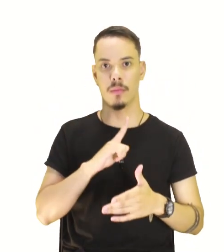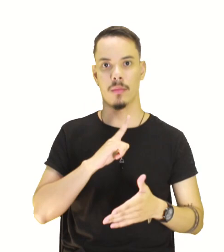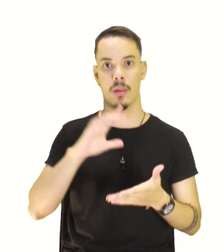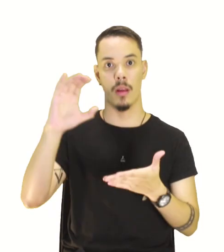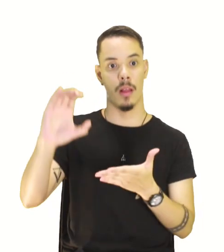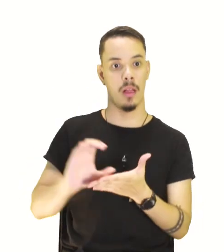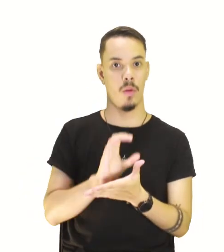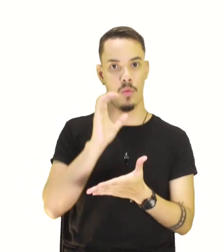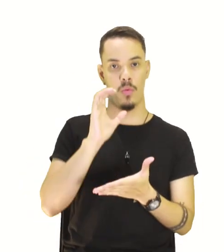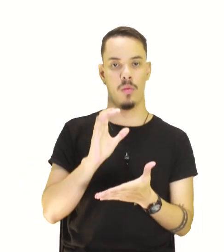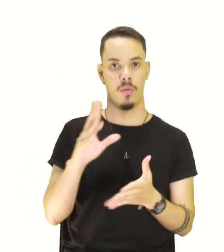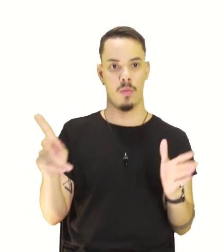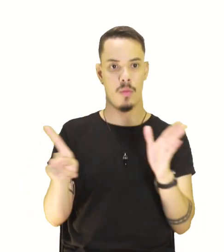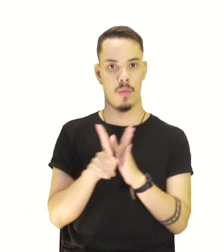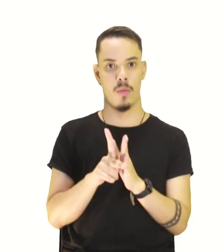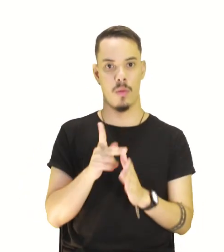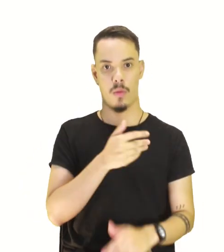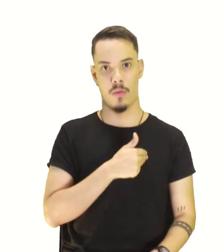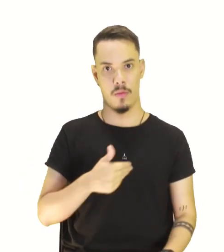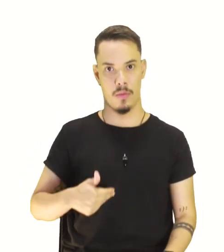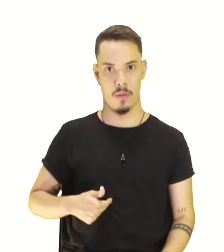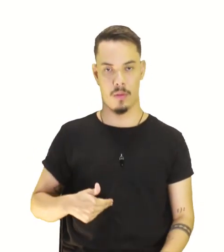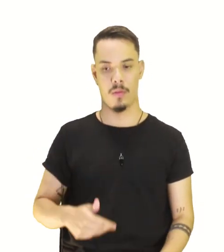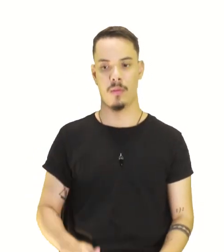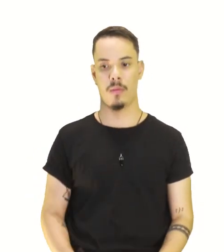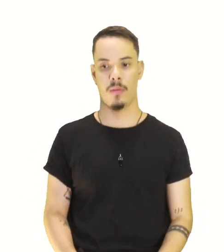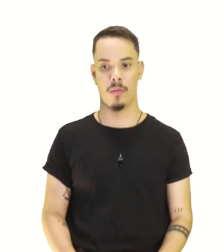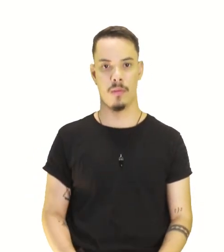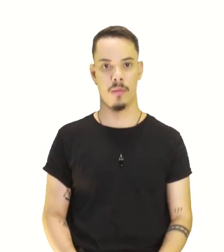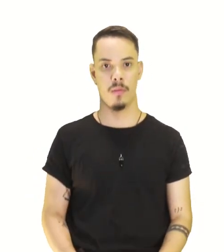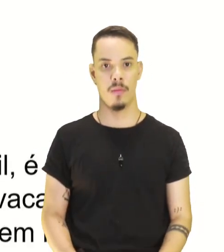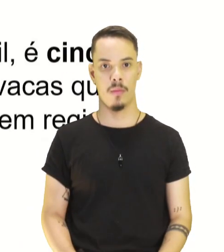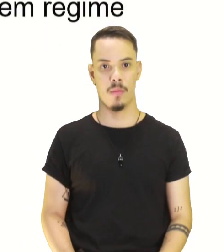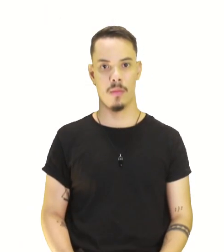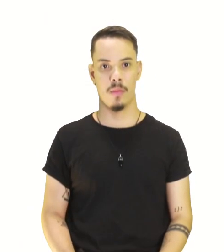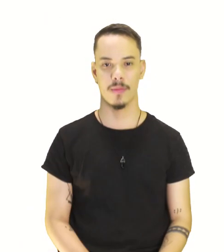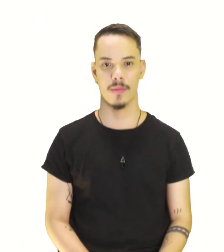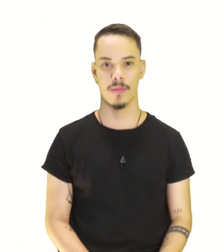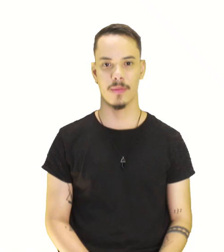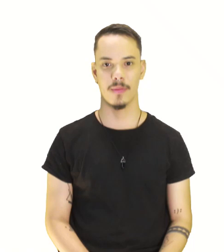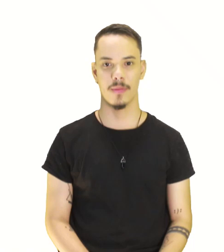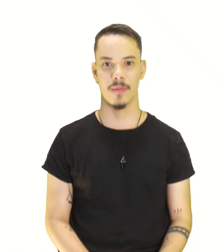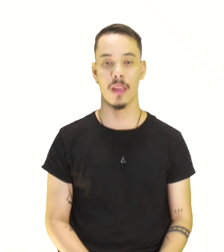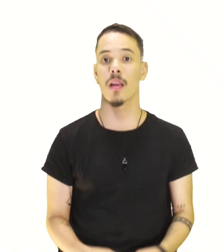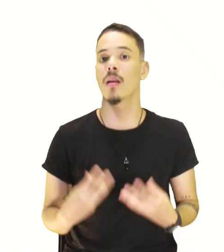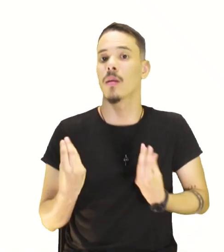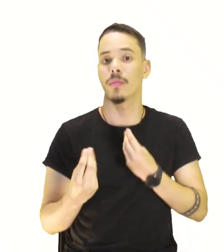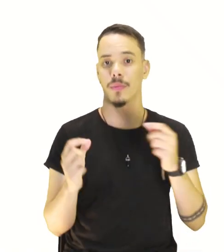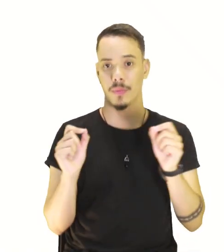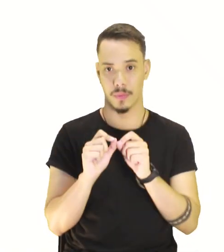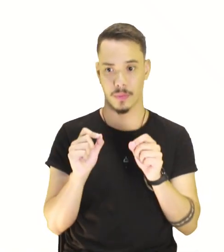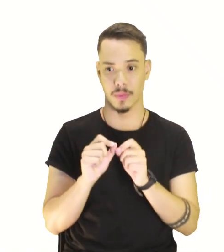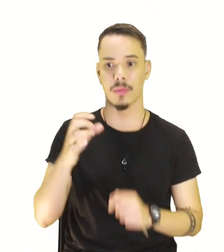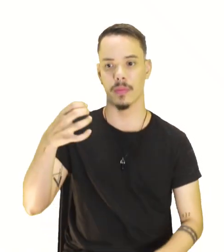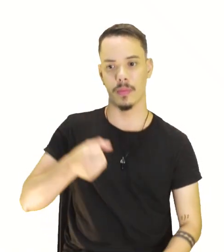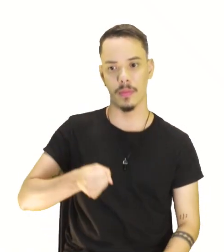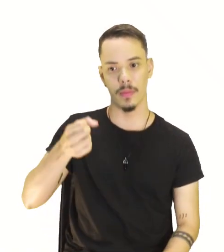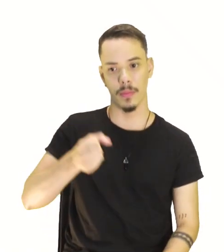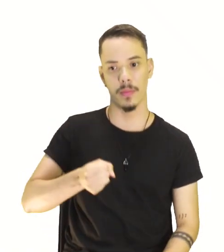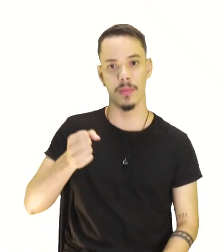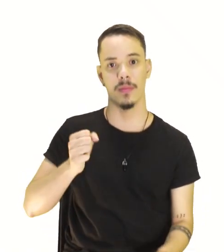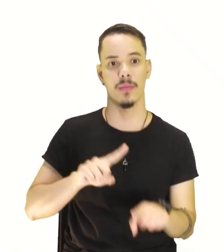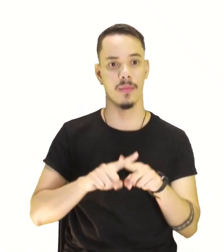uma assistência do governo, um incentivo do governo, né? Beleza, que maravilha. Produção de leite, mas